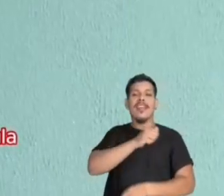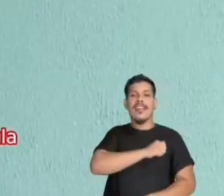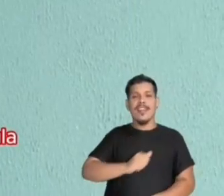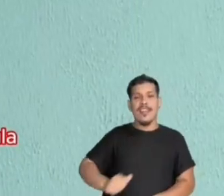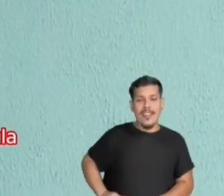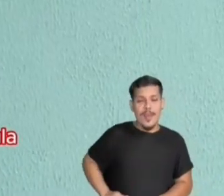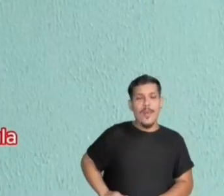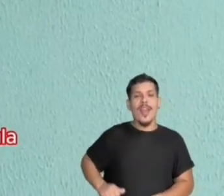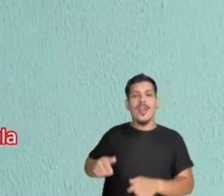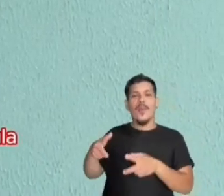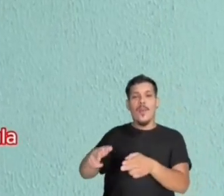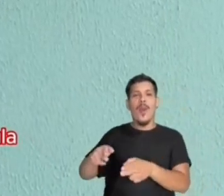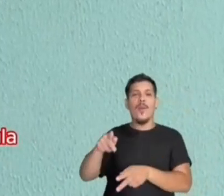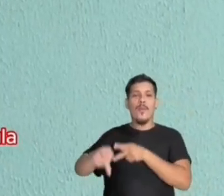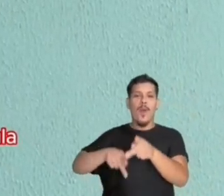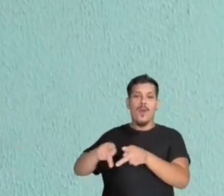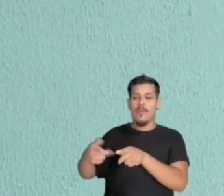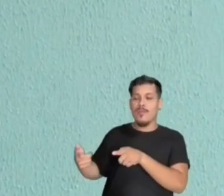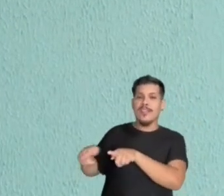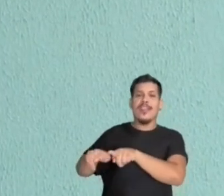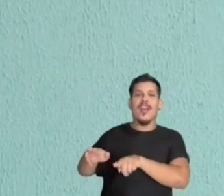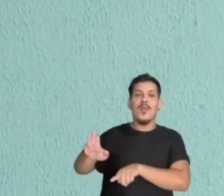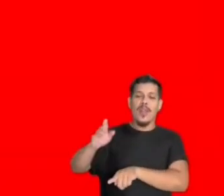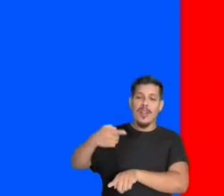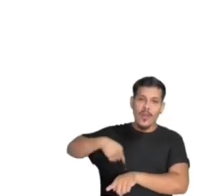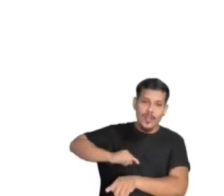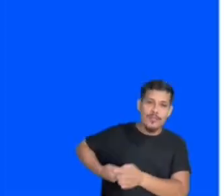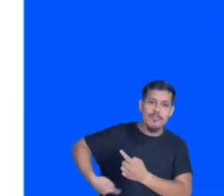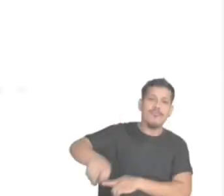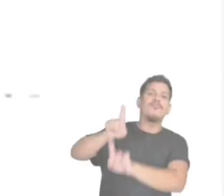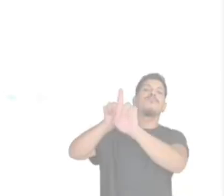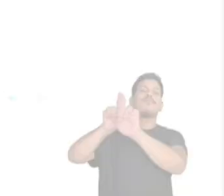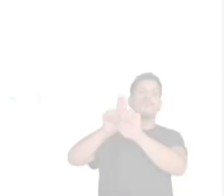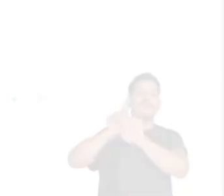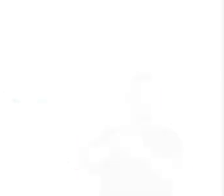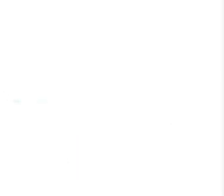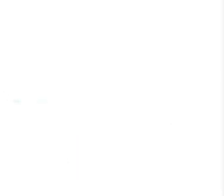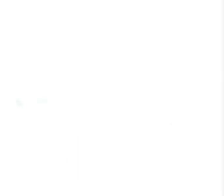Com a parceria do Miro com o presidente Lula, nós vamos avançar.